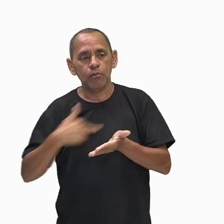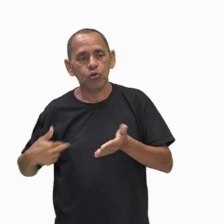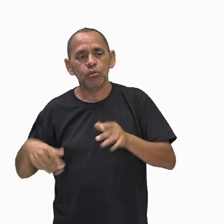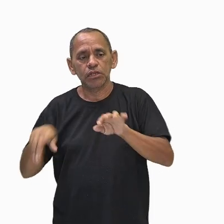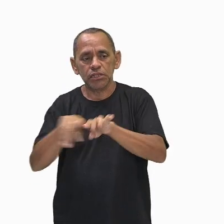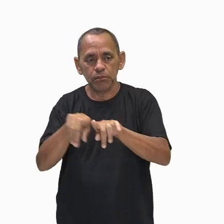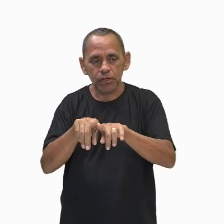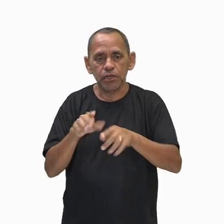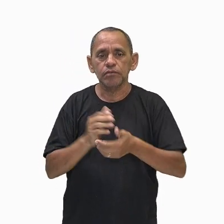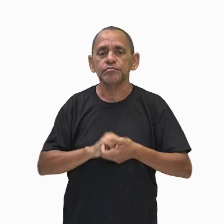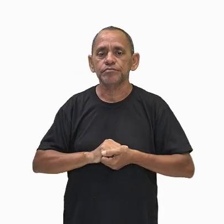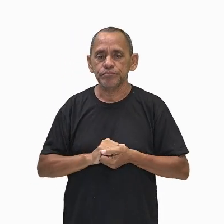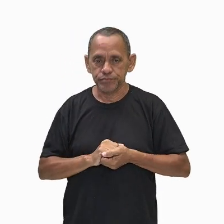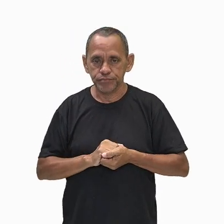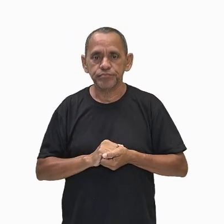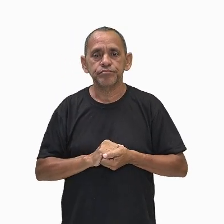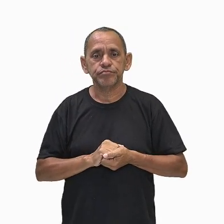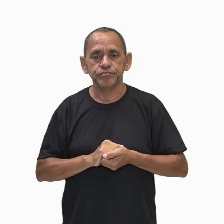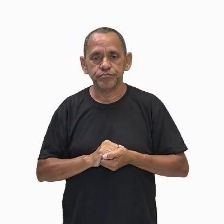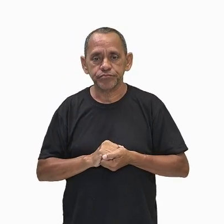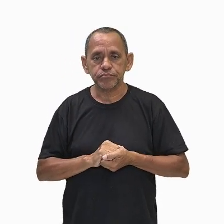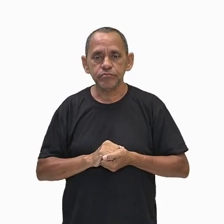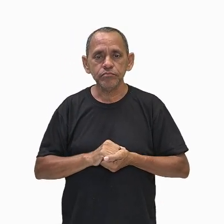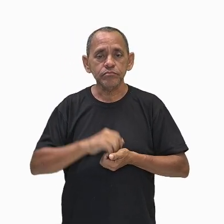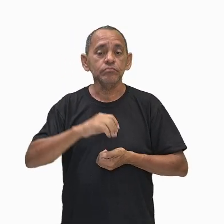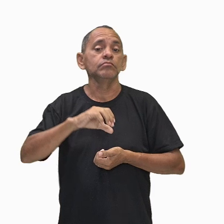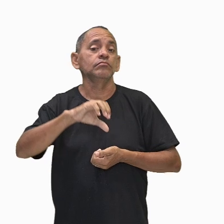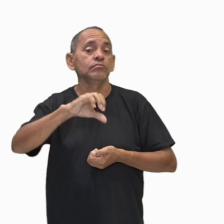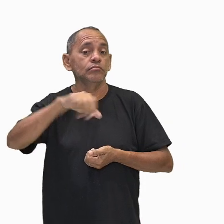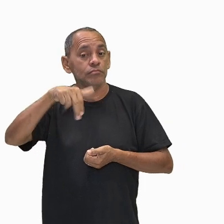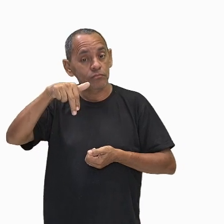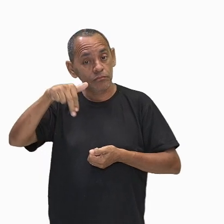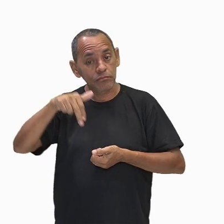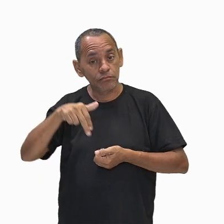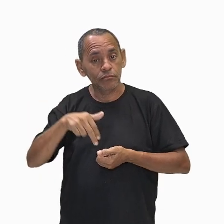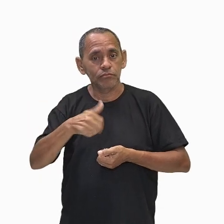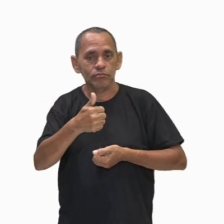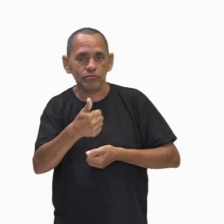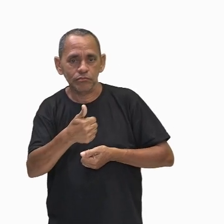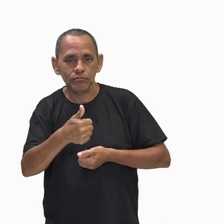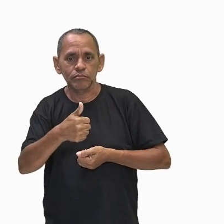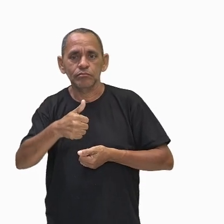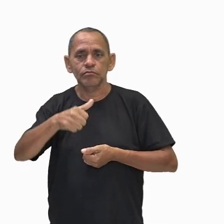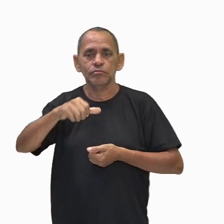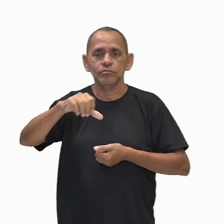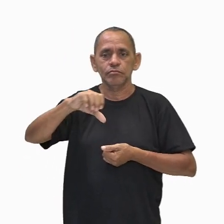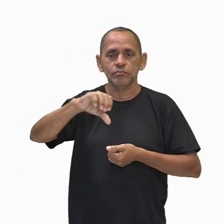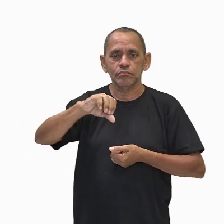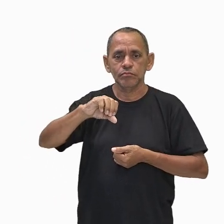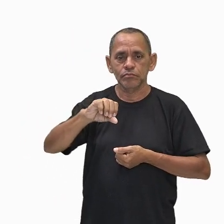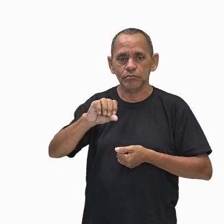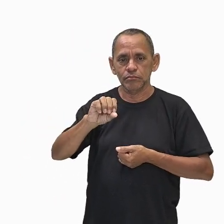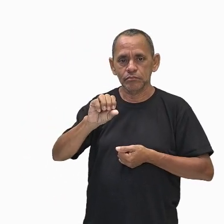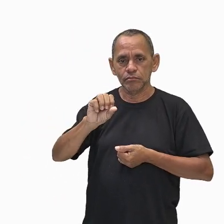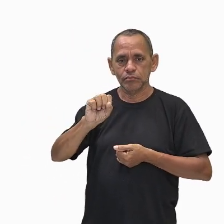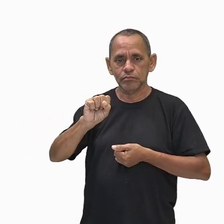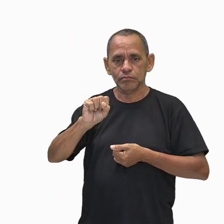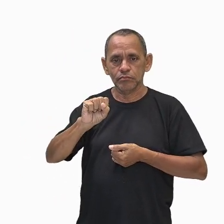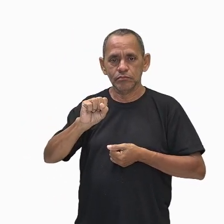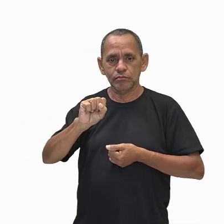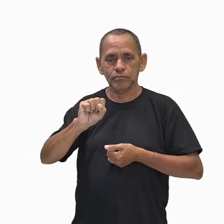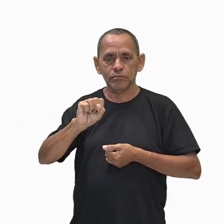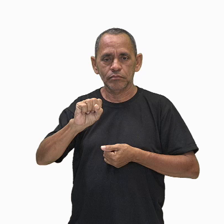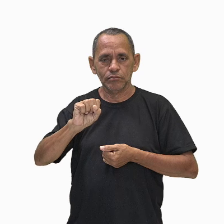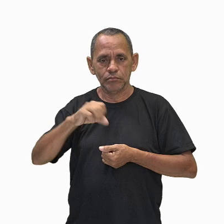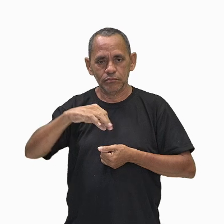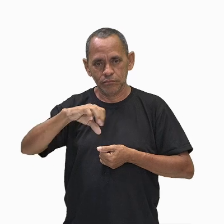de Janeiro, em 9 de novembro de 1889, era uma homenagem do Exército Brasileiro à